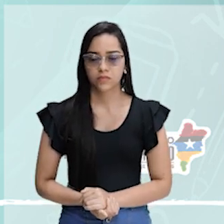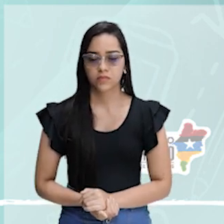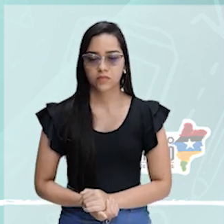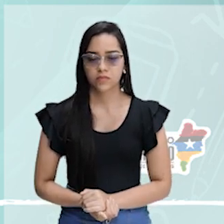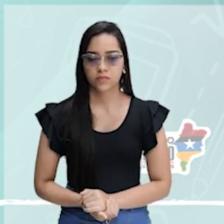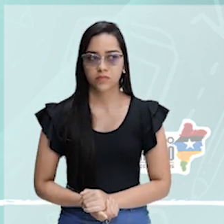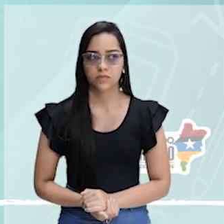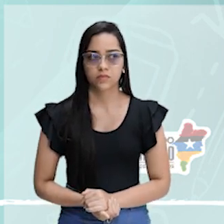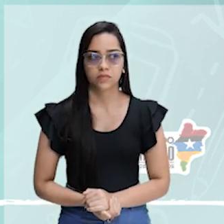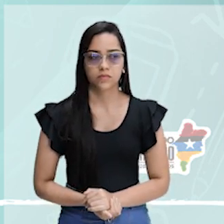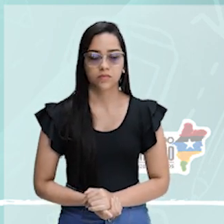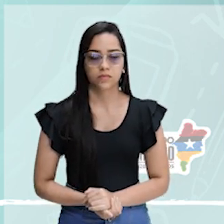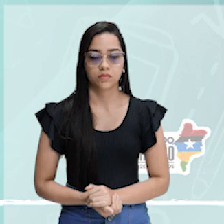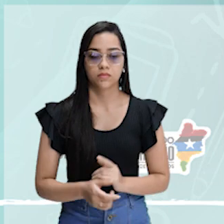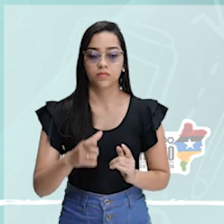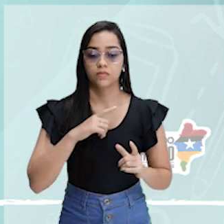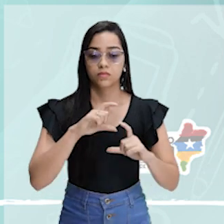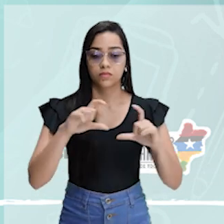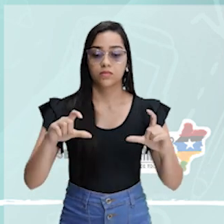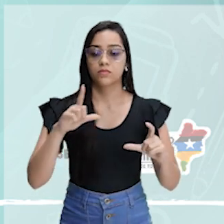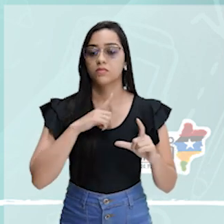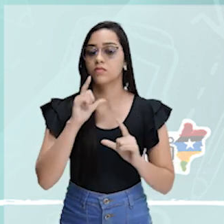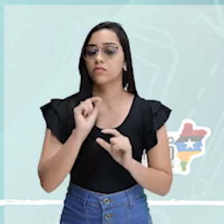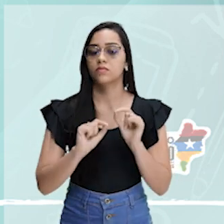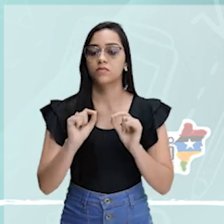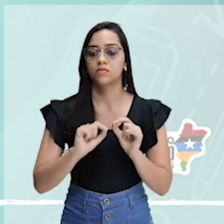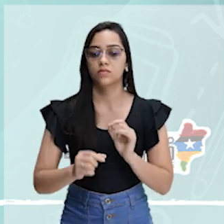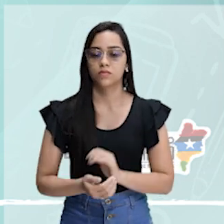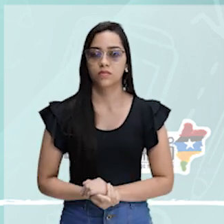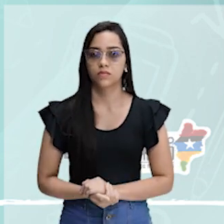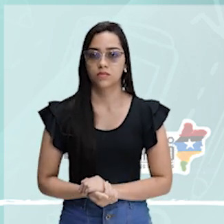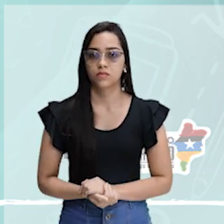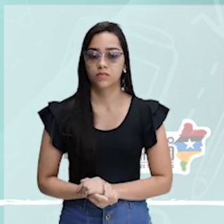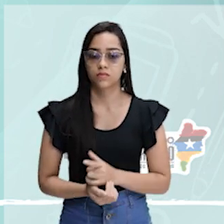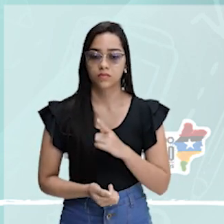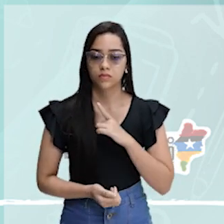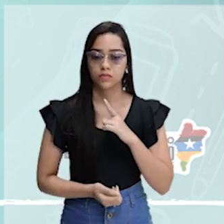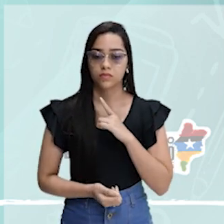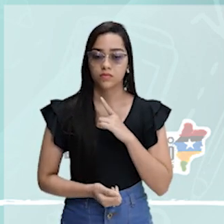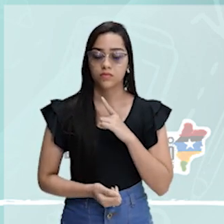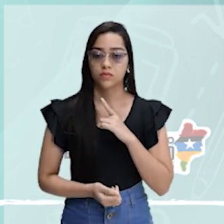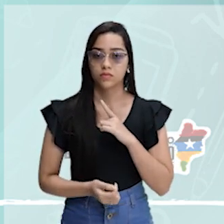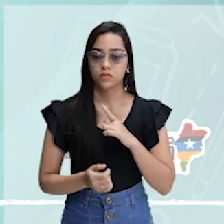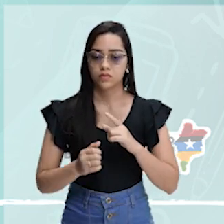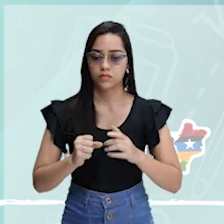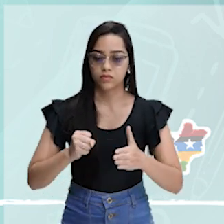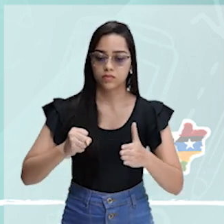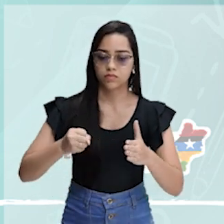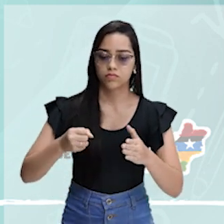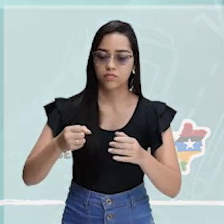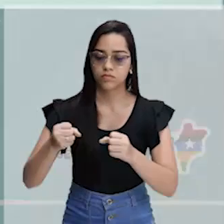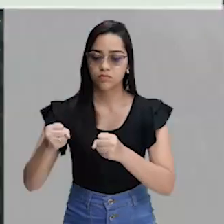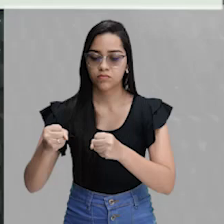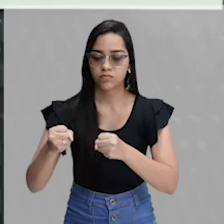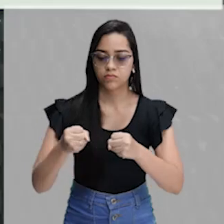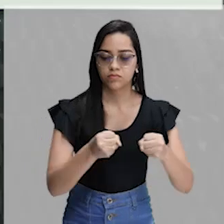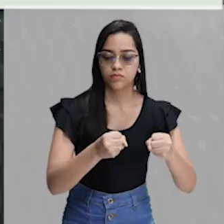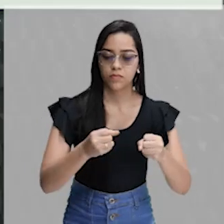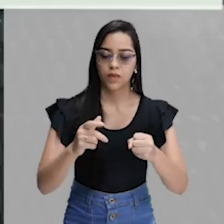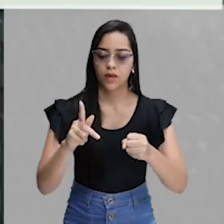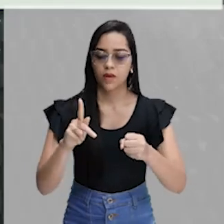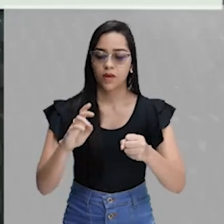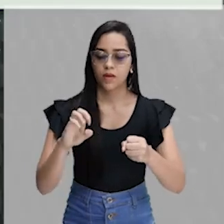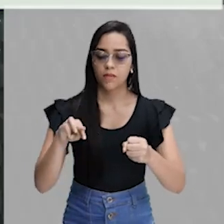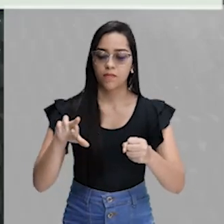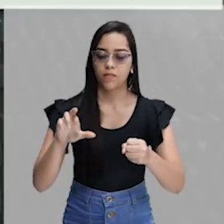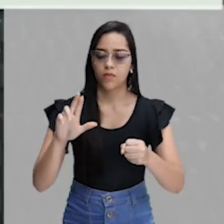dados da questão 4, nós vamos ter o seguinte. Né? O objeto ele é empurrado por uma força de intensidade 100 newtons. Ok?